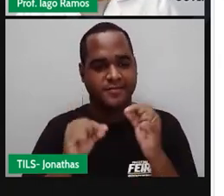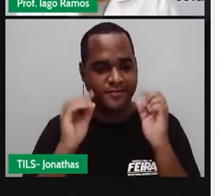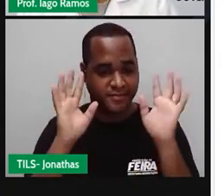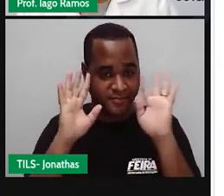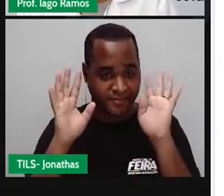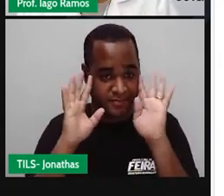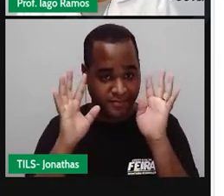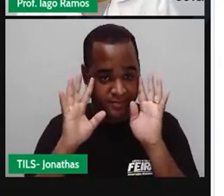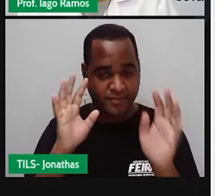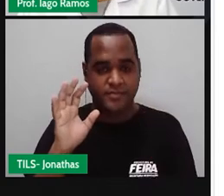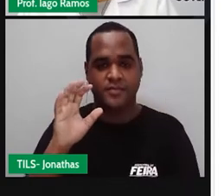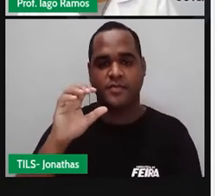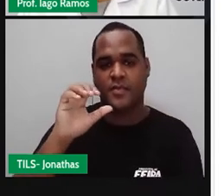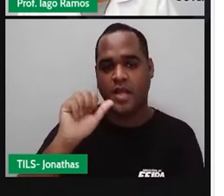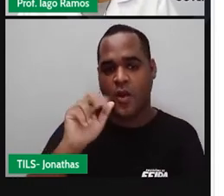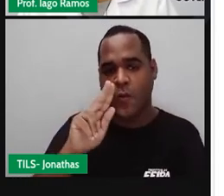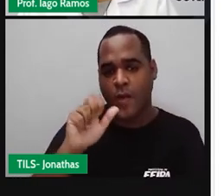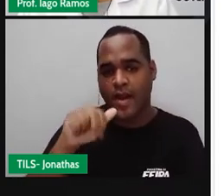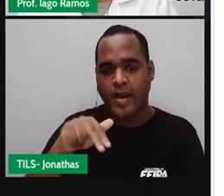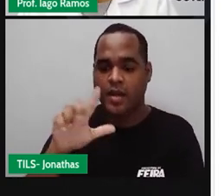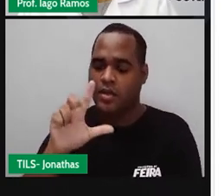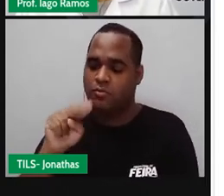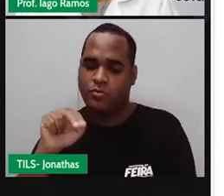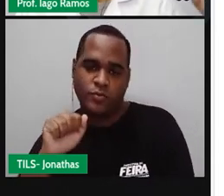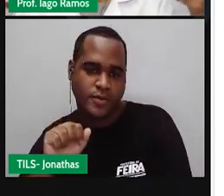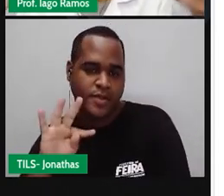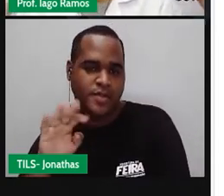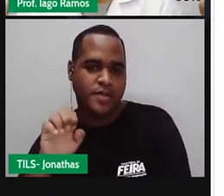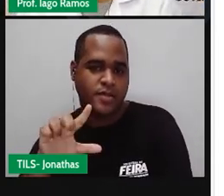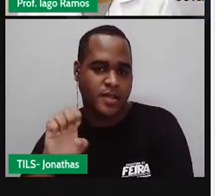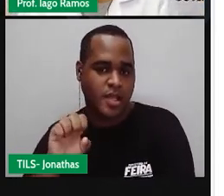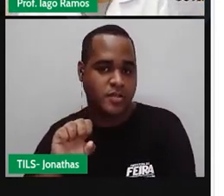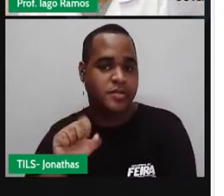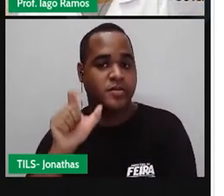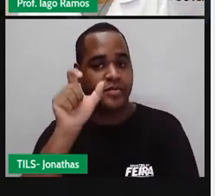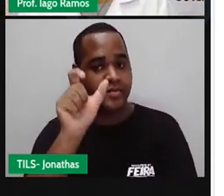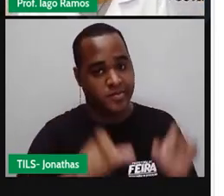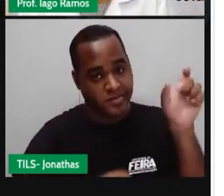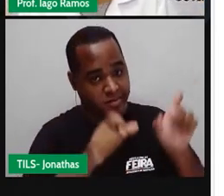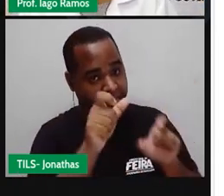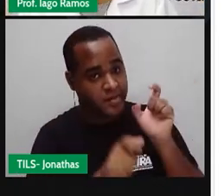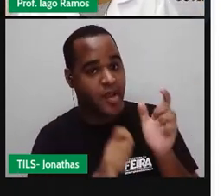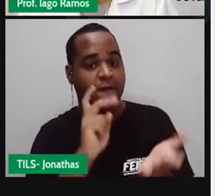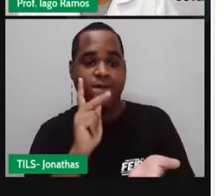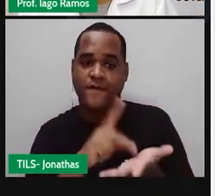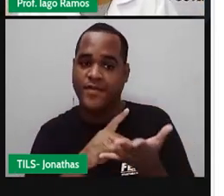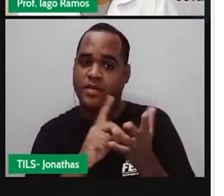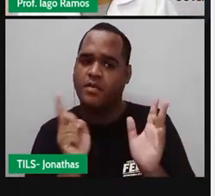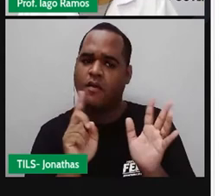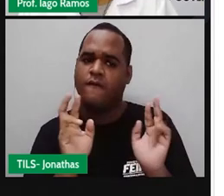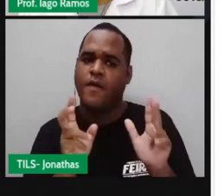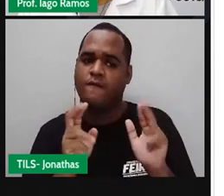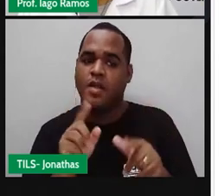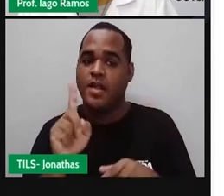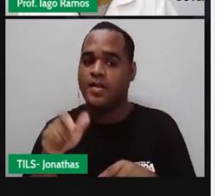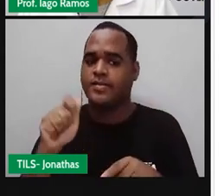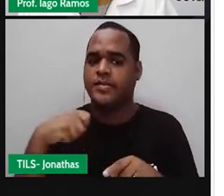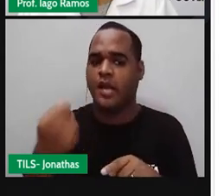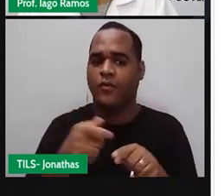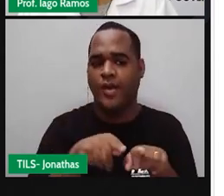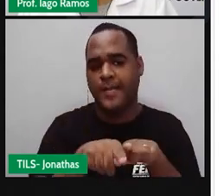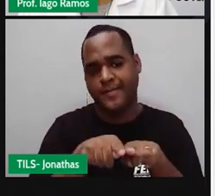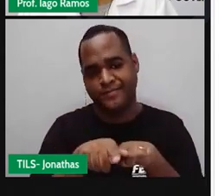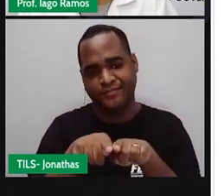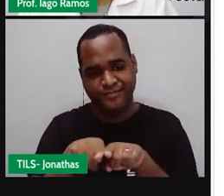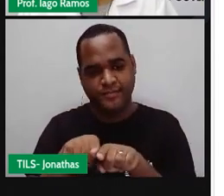Kauan Luna e Thales três personagens fictícios são irmãos